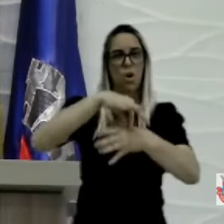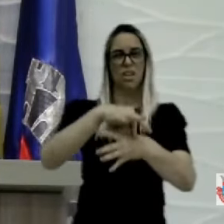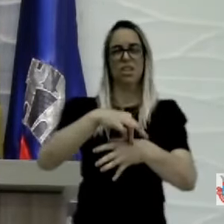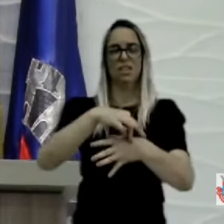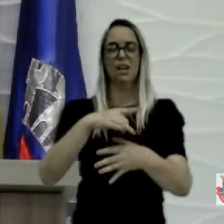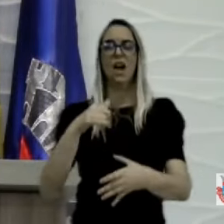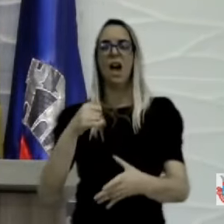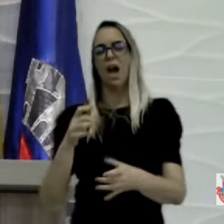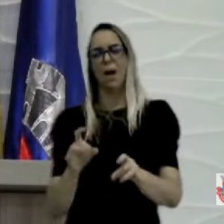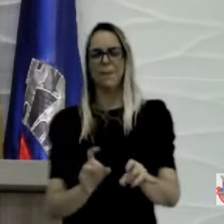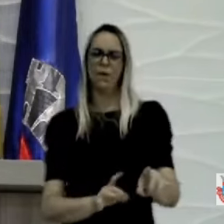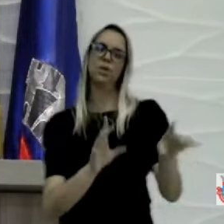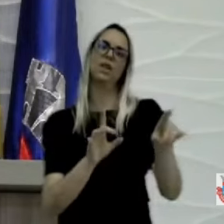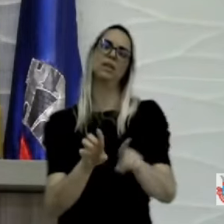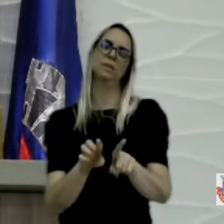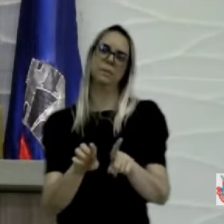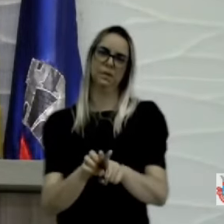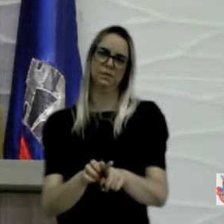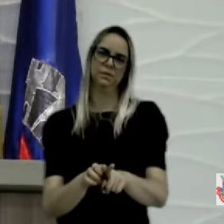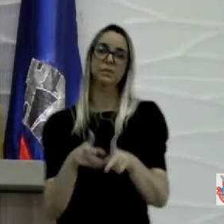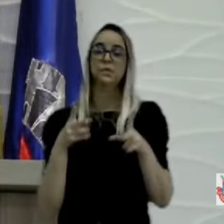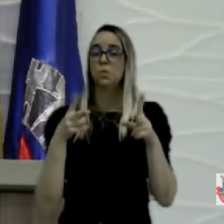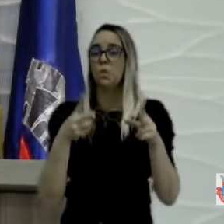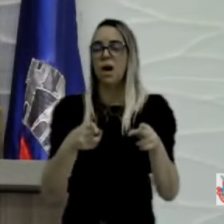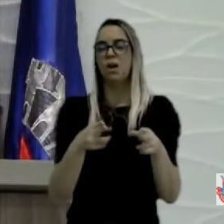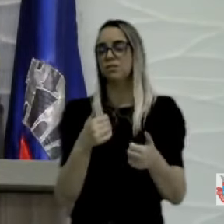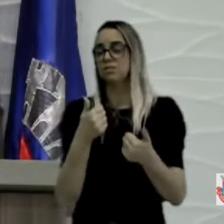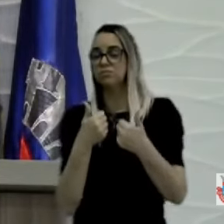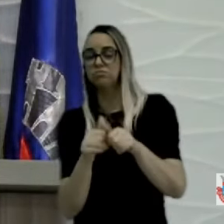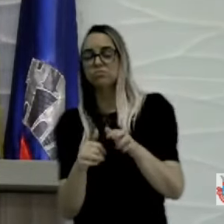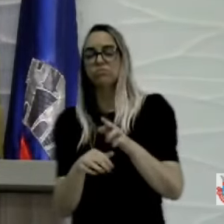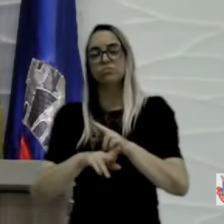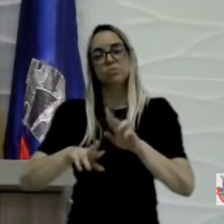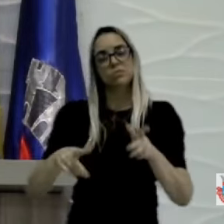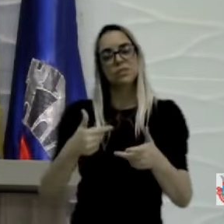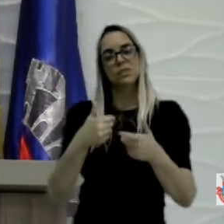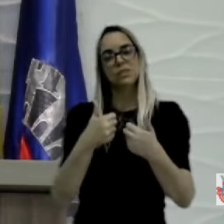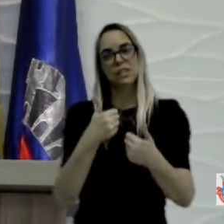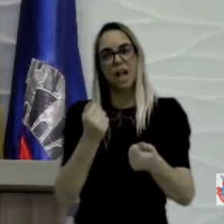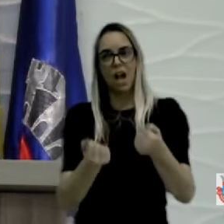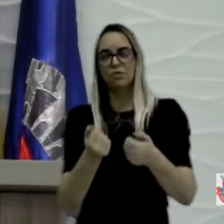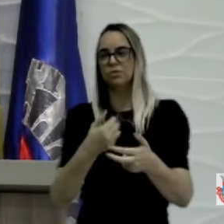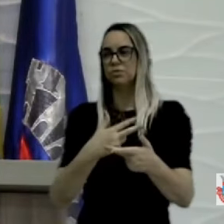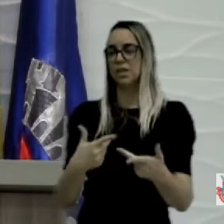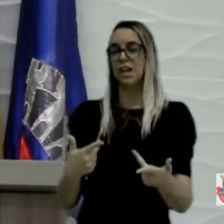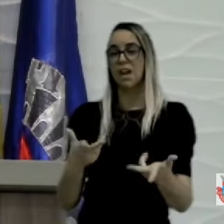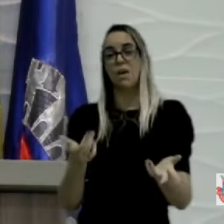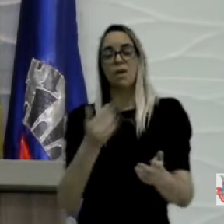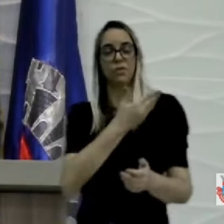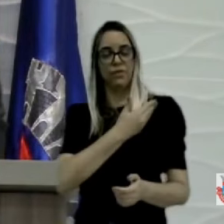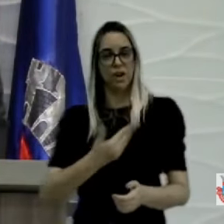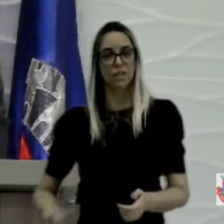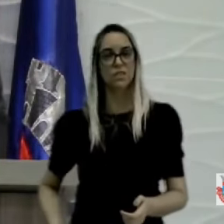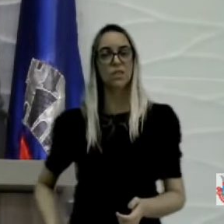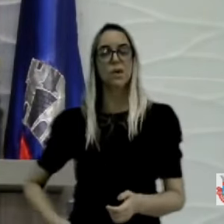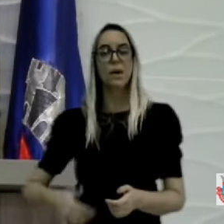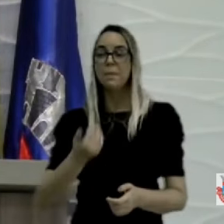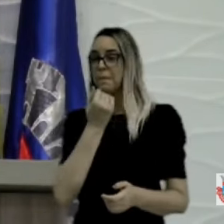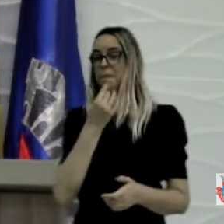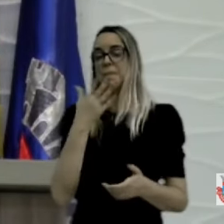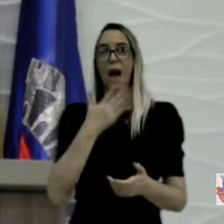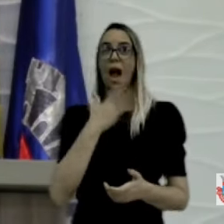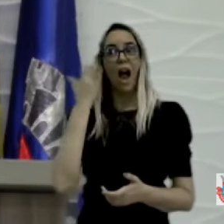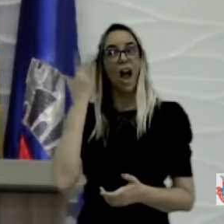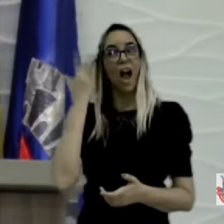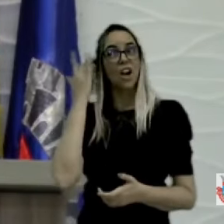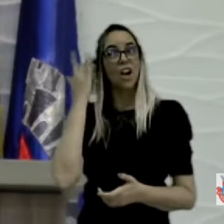Um veículo lá que fazia o mesmo transporte, abandonado. Mas essa gestão prefere pagar a terceiros um valor